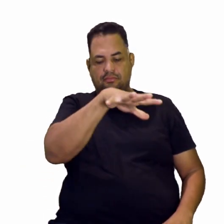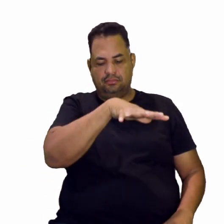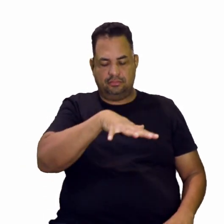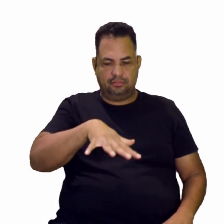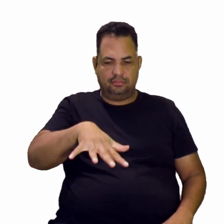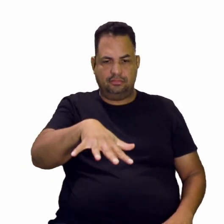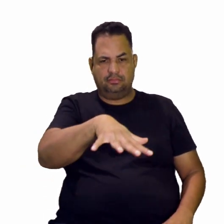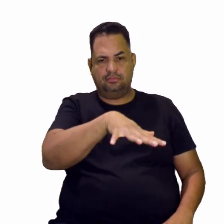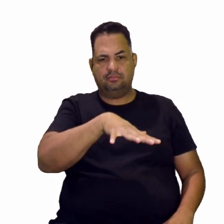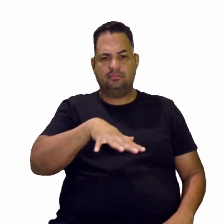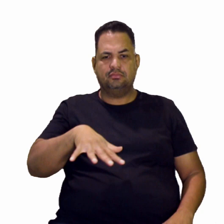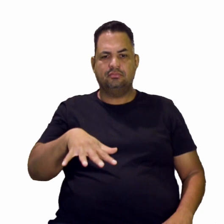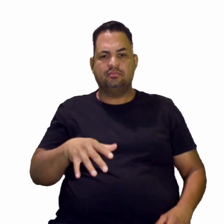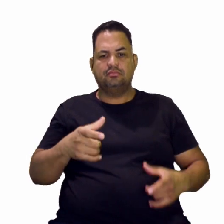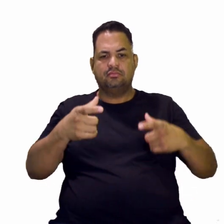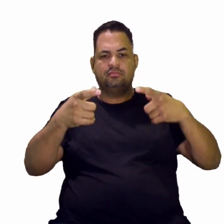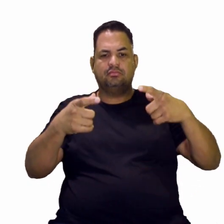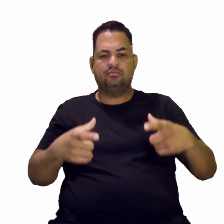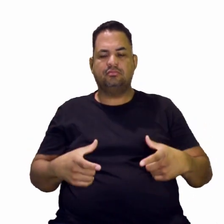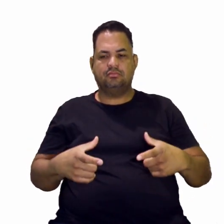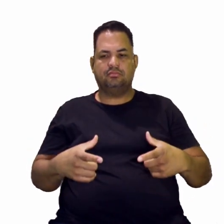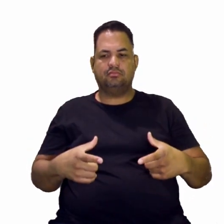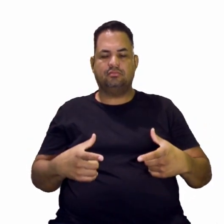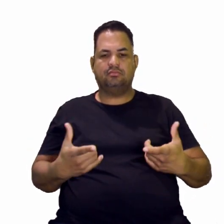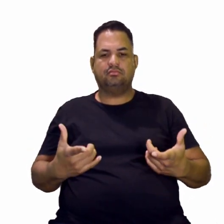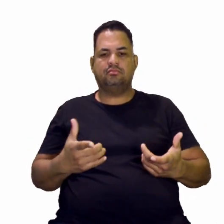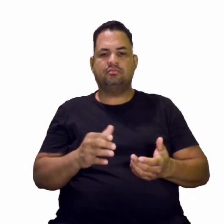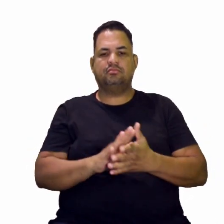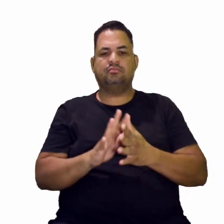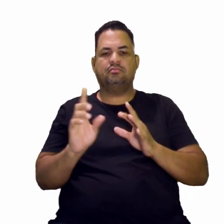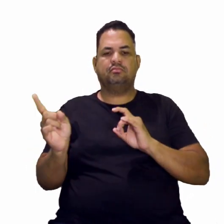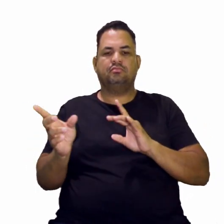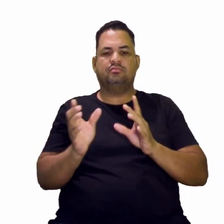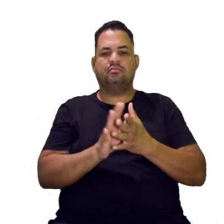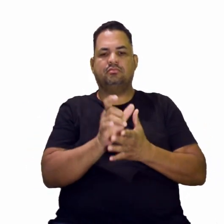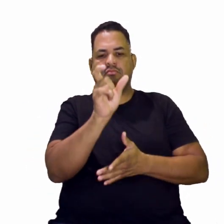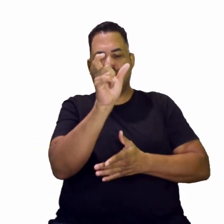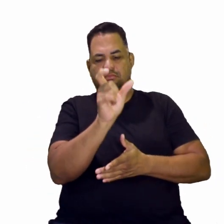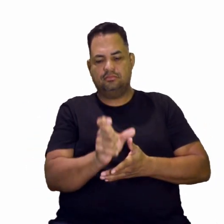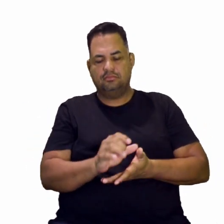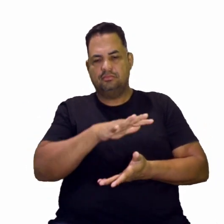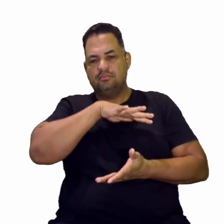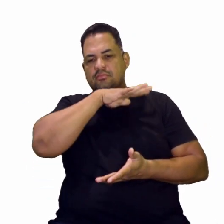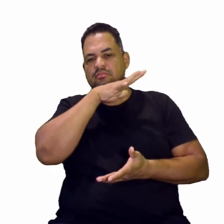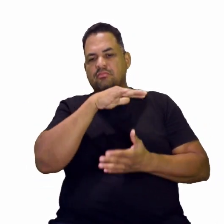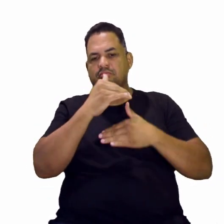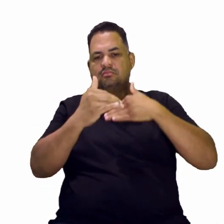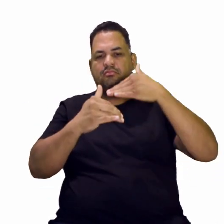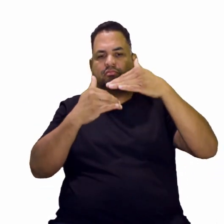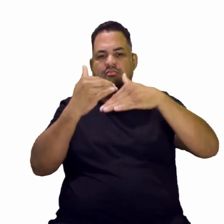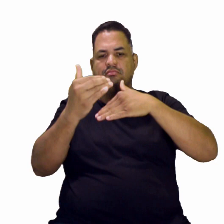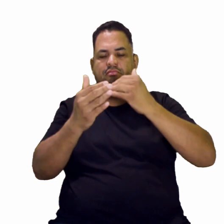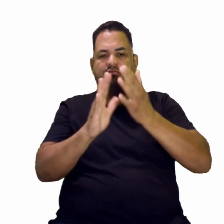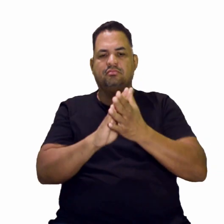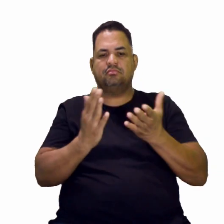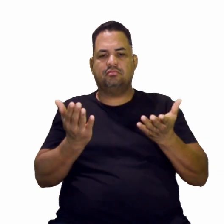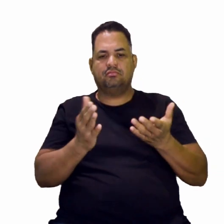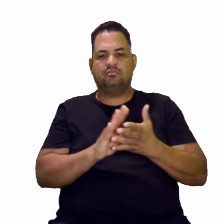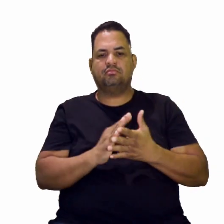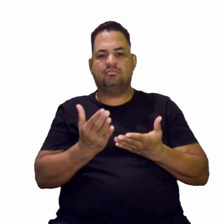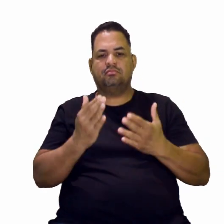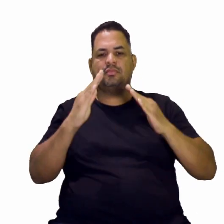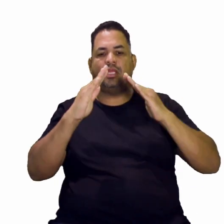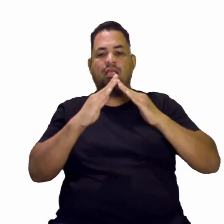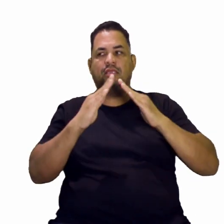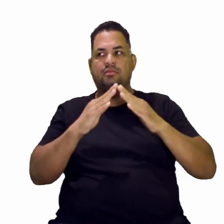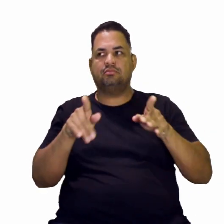Esses habitats são os locais onde cada indivíduo se desenvolve, onde é o endereço deles, a